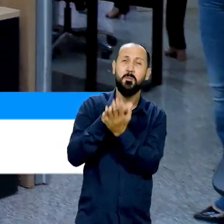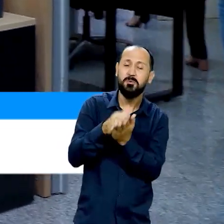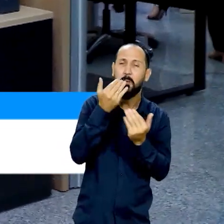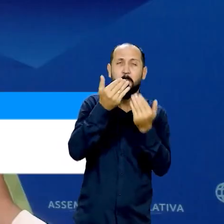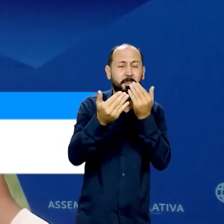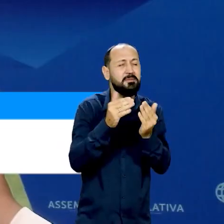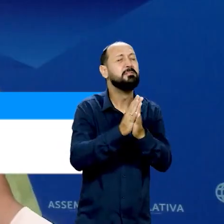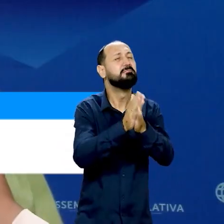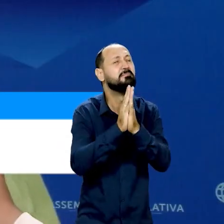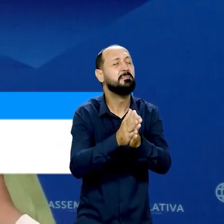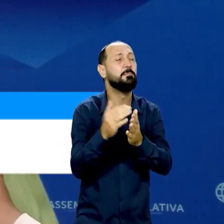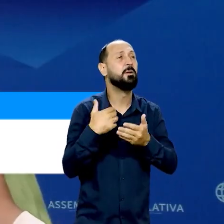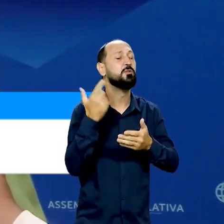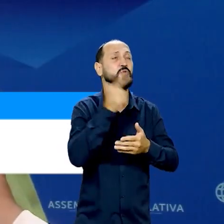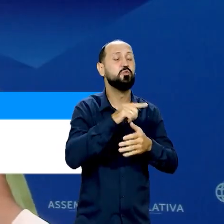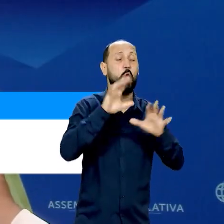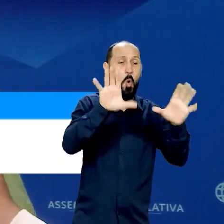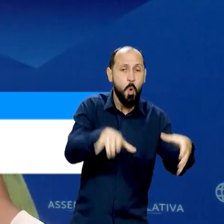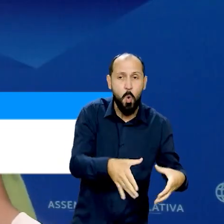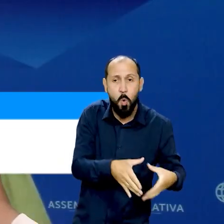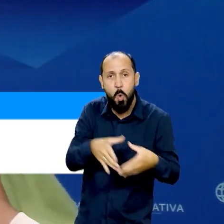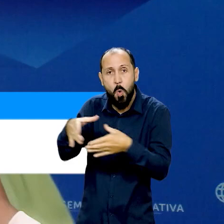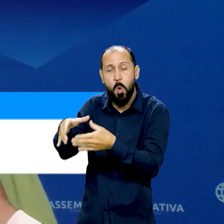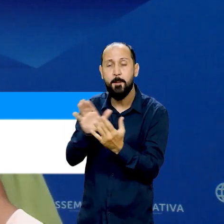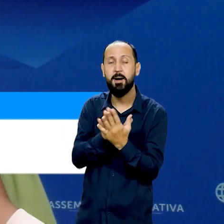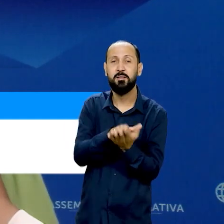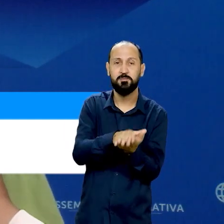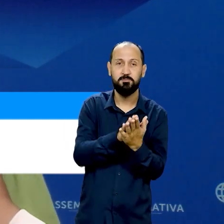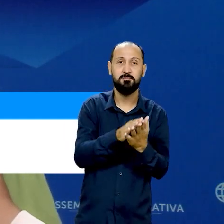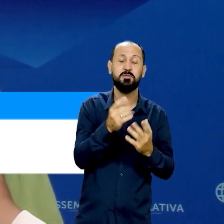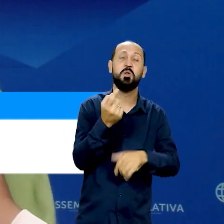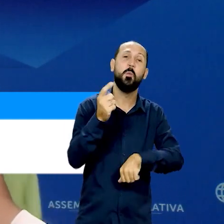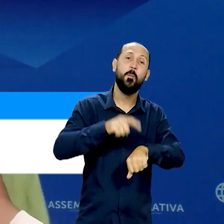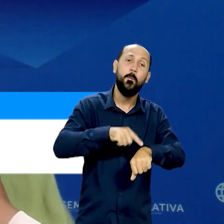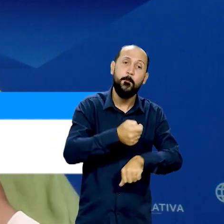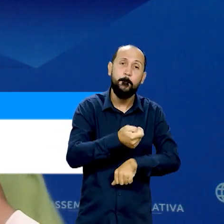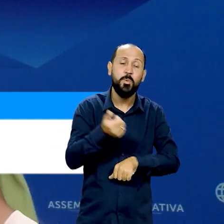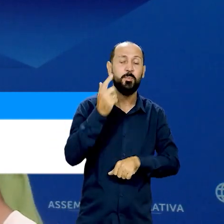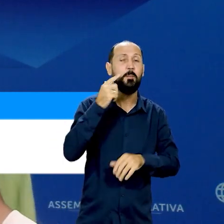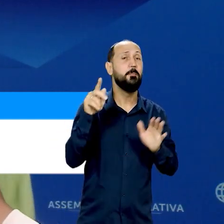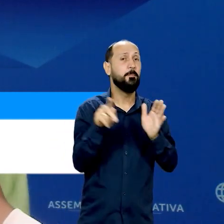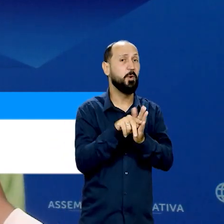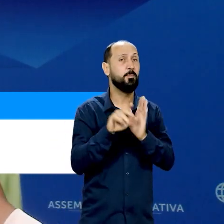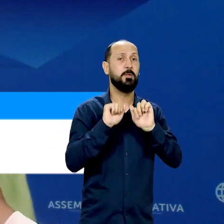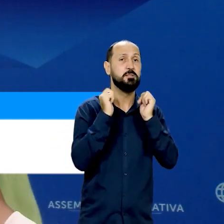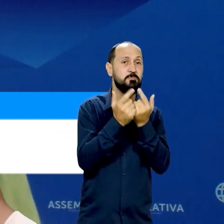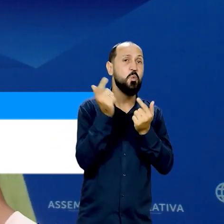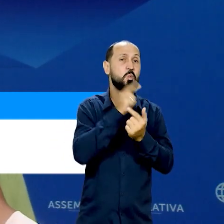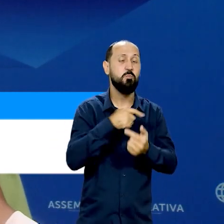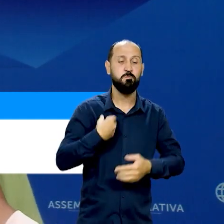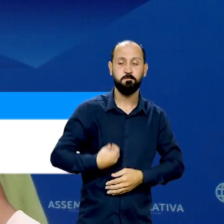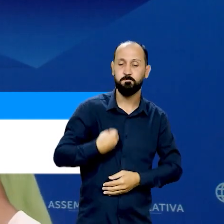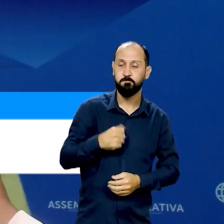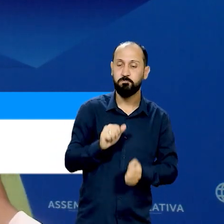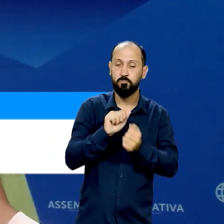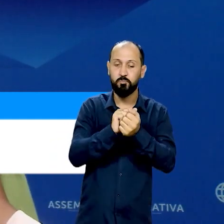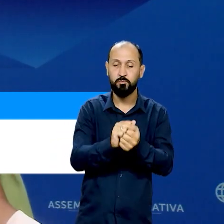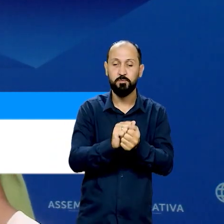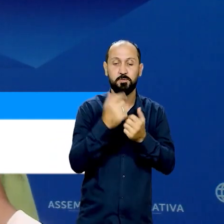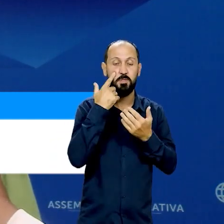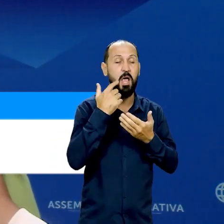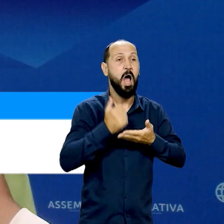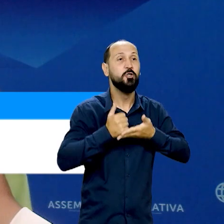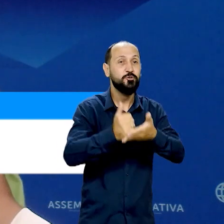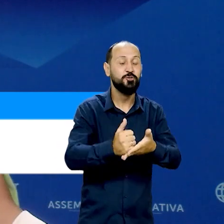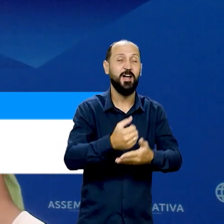sempre pedindo, fazendo apelo para que a gente leve doadores de sangue. Então esse é o momento da Assembleia Legislativa poder